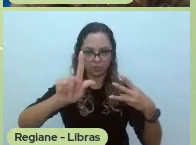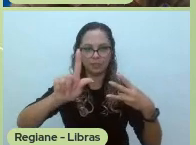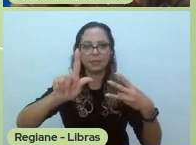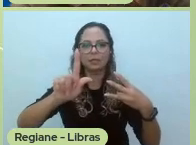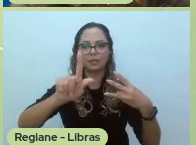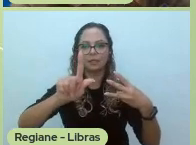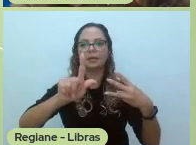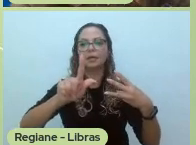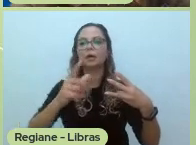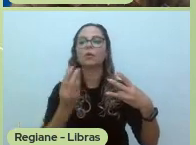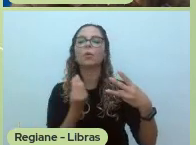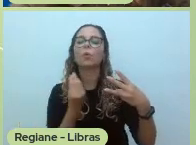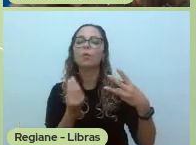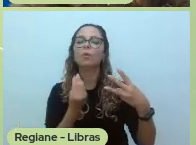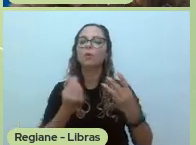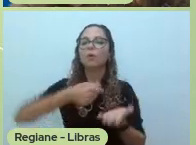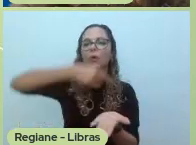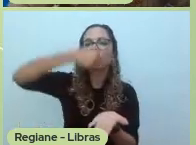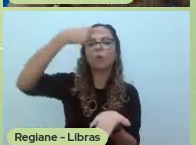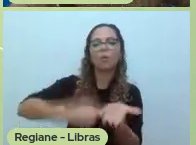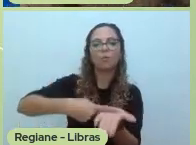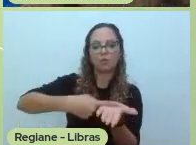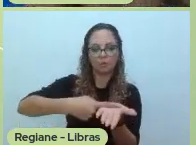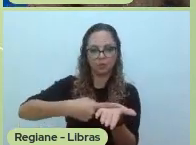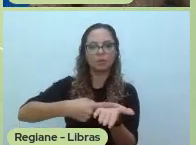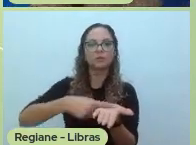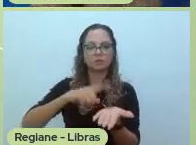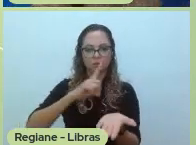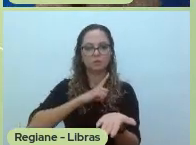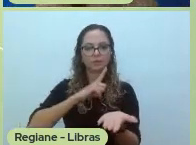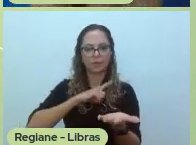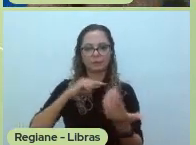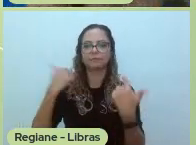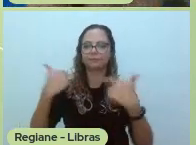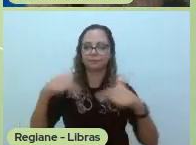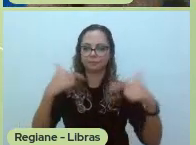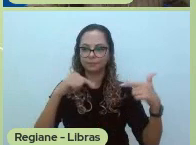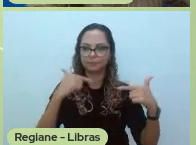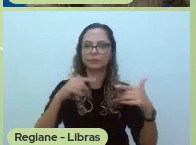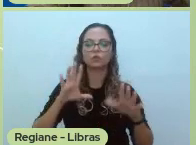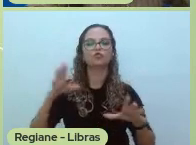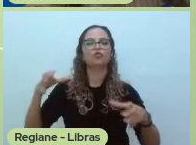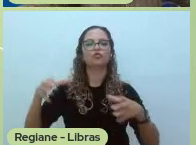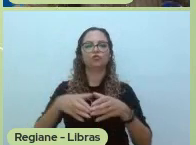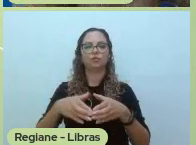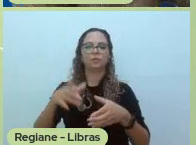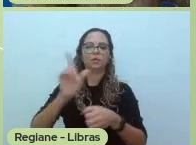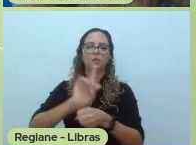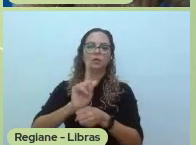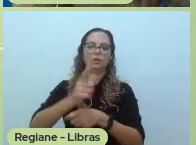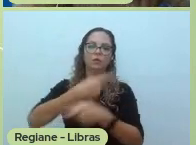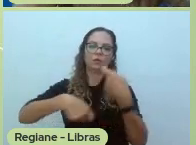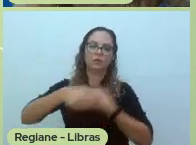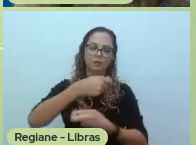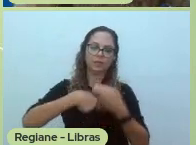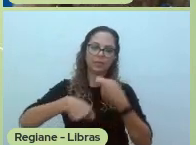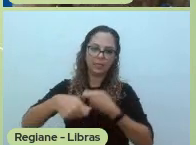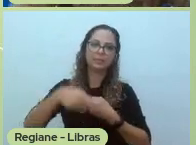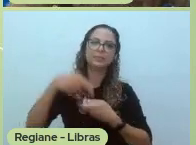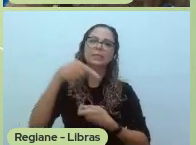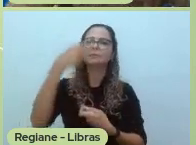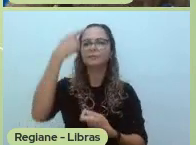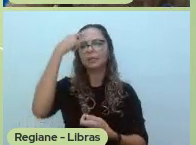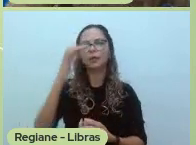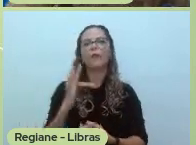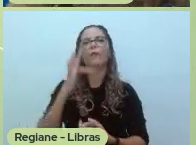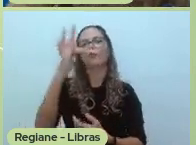onde a gente assume compromissos, todo organizado pelo time de governança, em relação ao futuro da